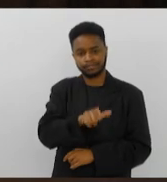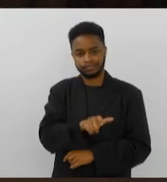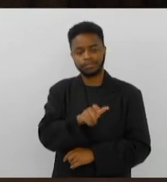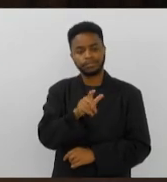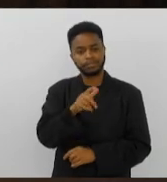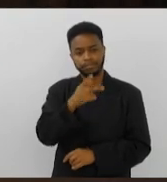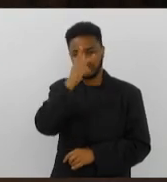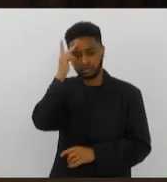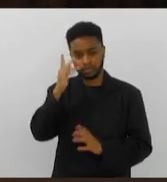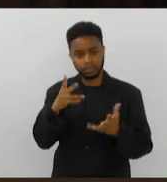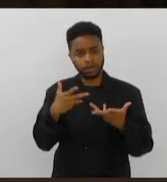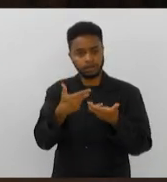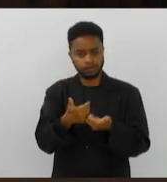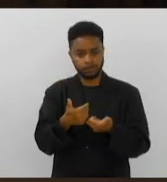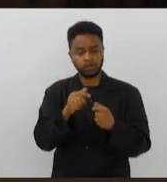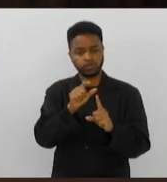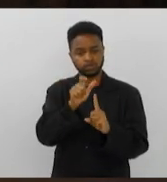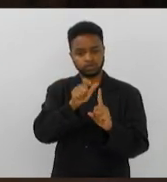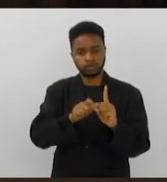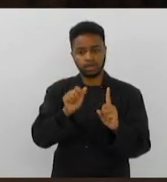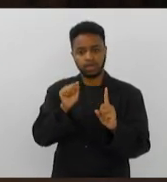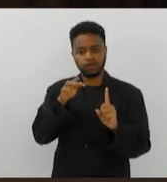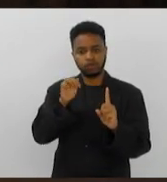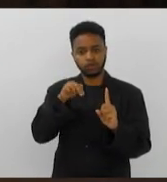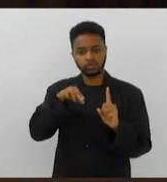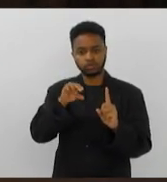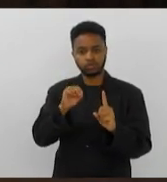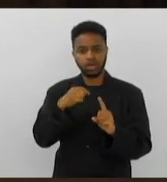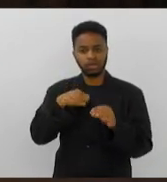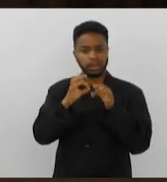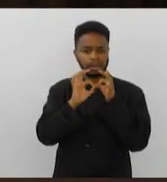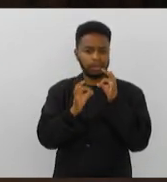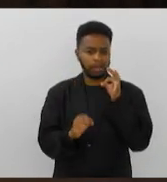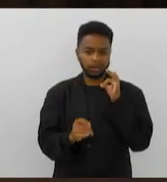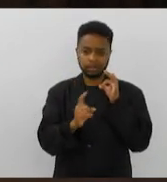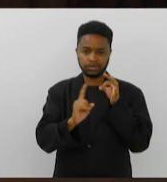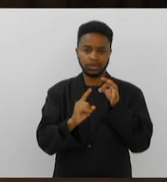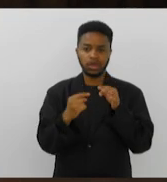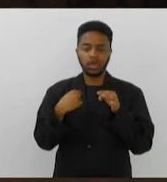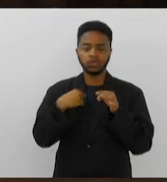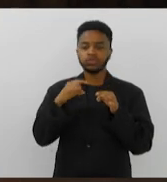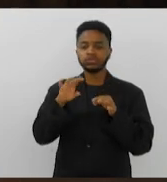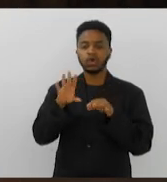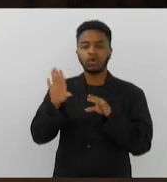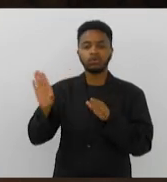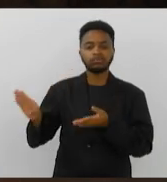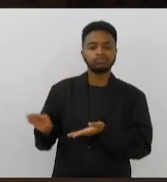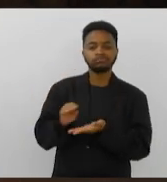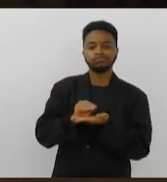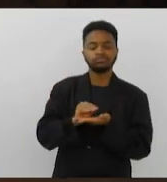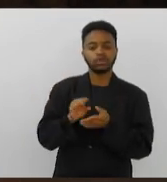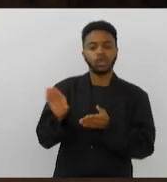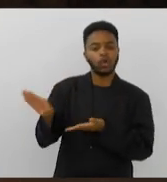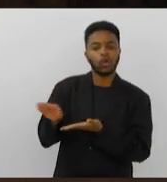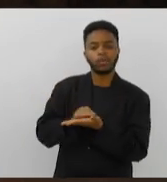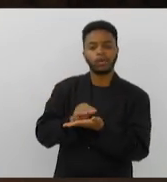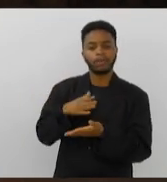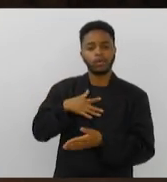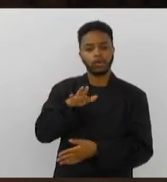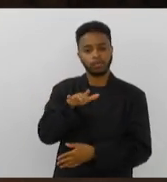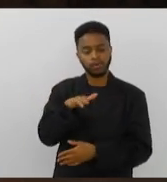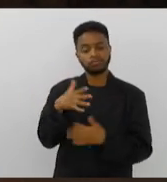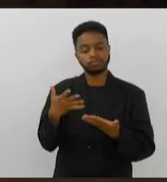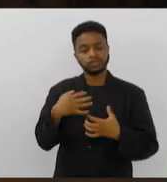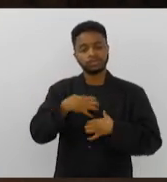maravilhosa chamada Afonso destre eu não vou me estender muito porque sou continuação aqui da fala do meu irmão mas eu tô muito feliz muito